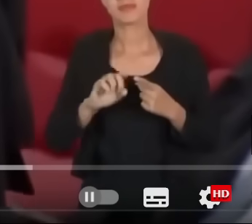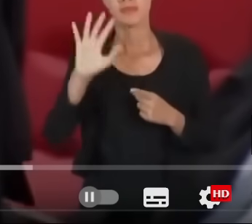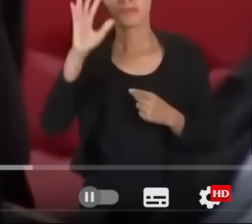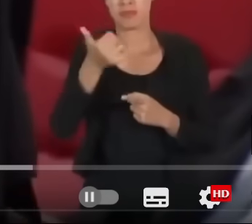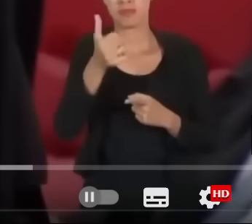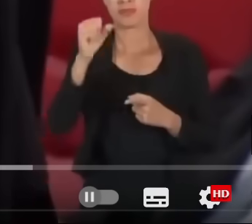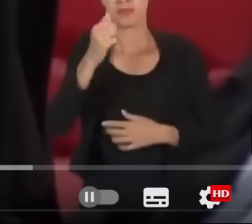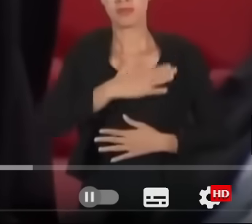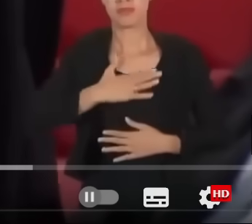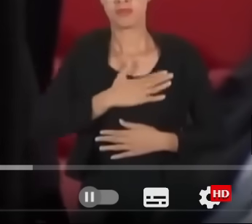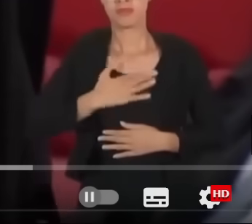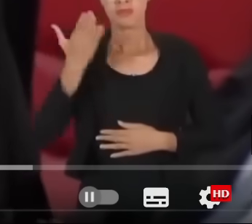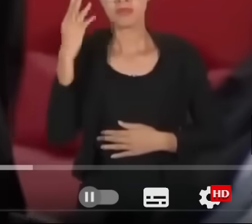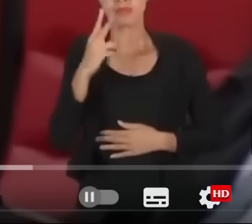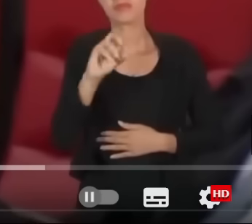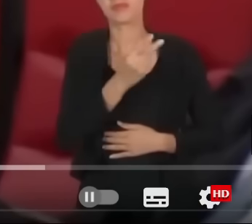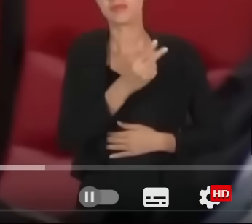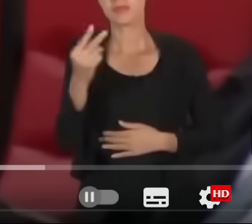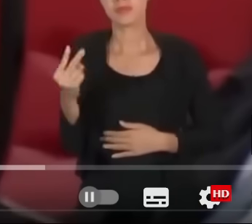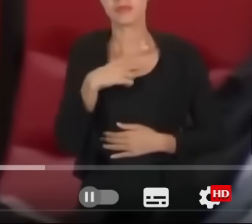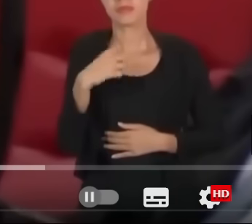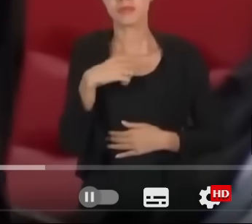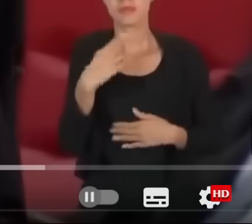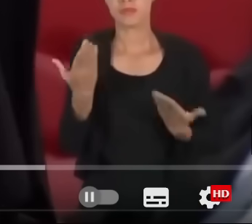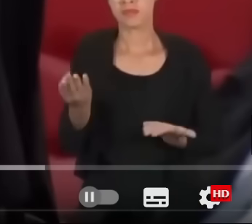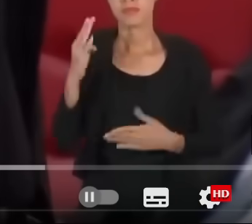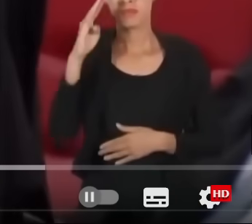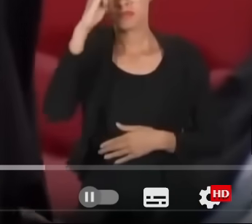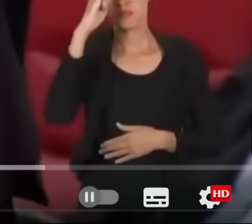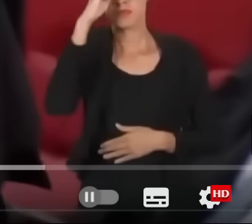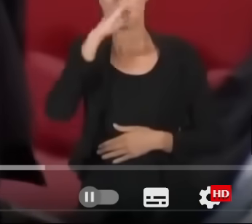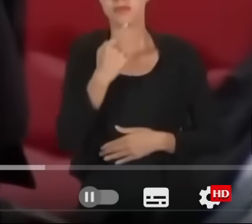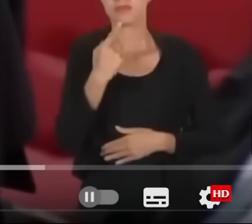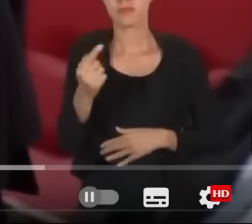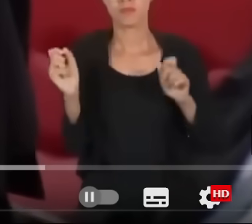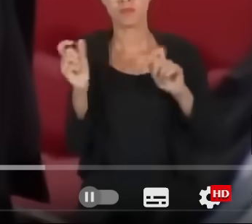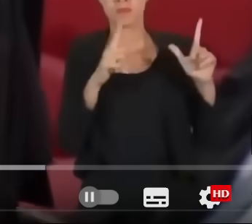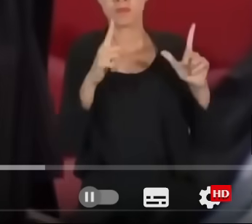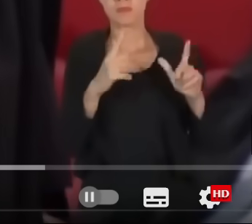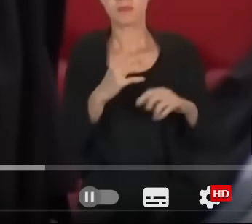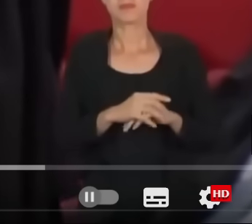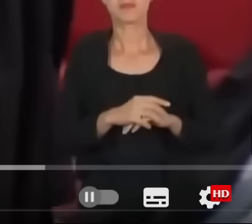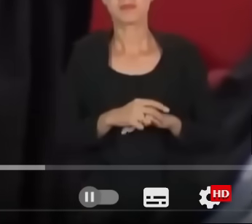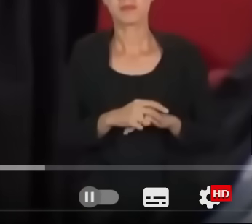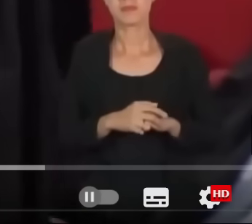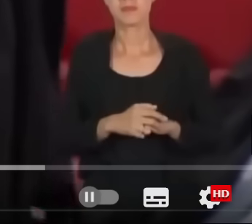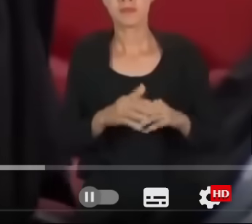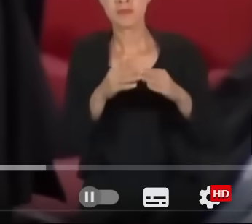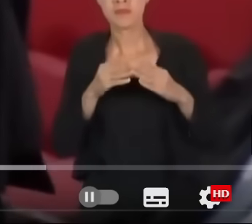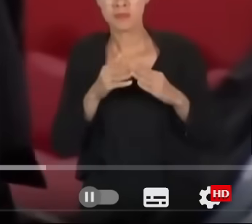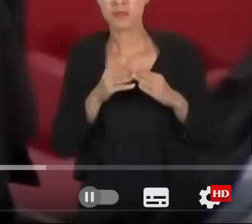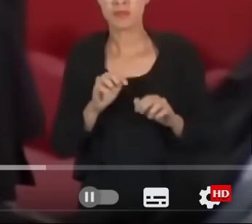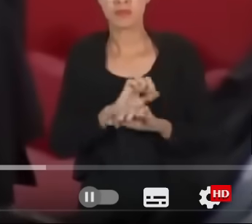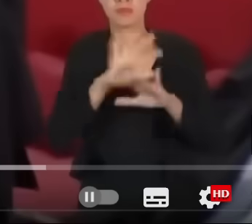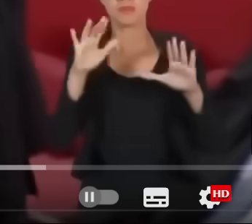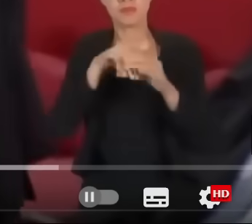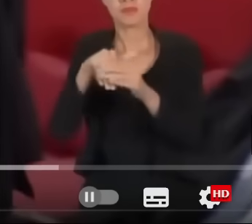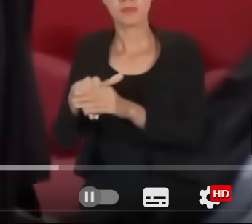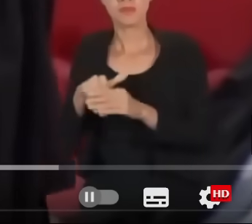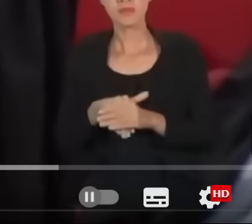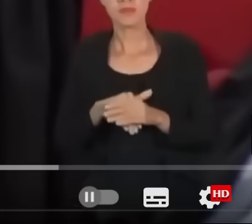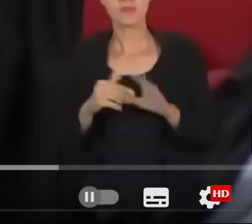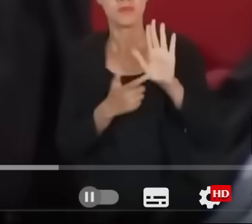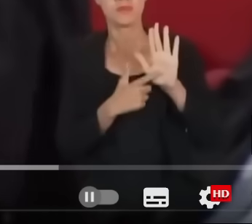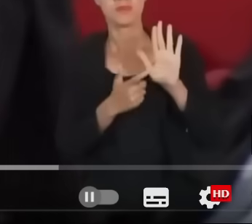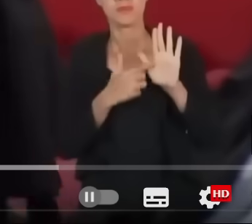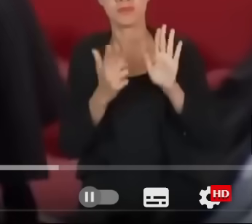no dia 18 de agosto de 2022. O então candidato a presidente faz uma live pedindo de forma explícita votos, mostrando-se